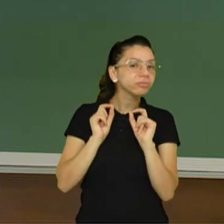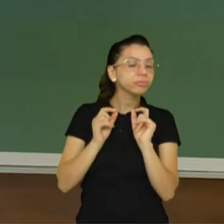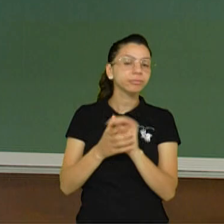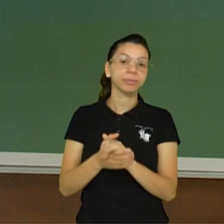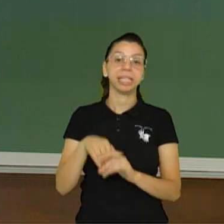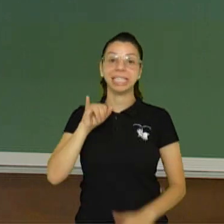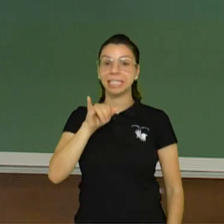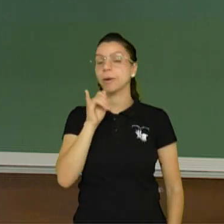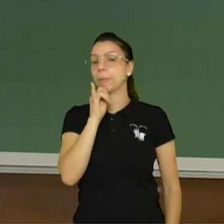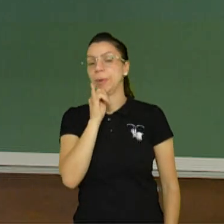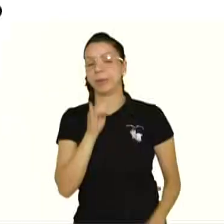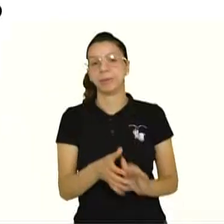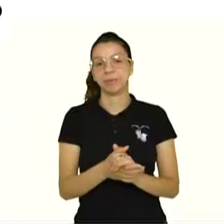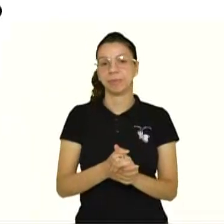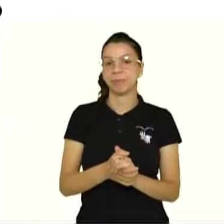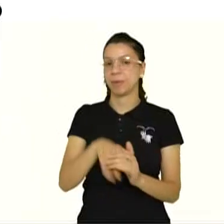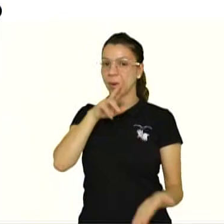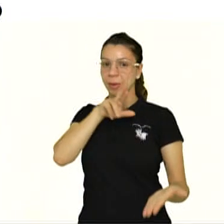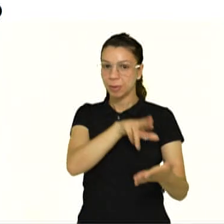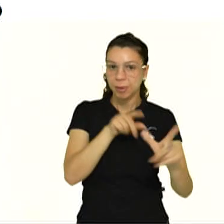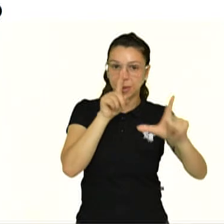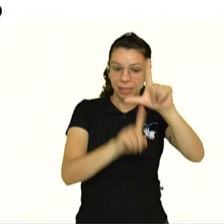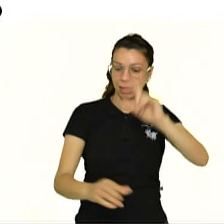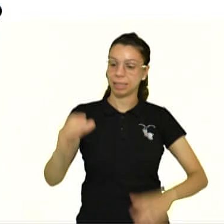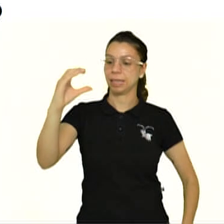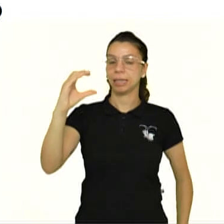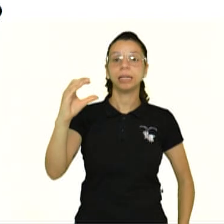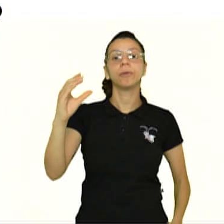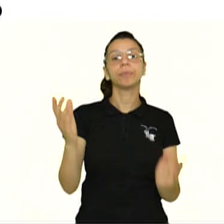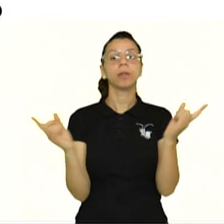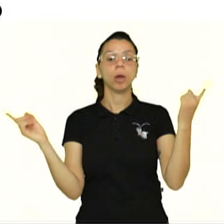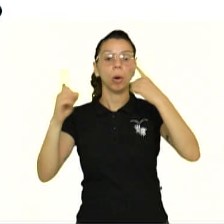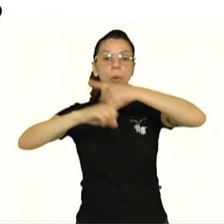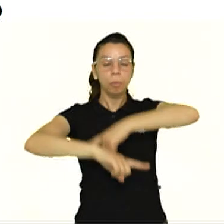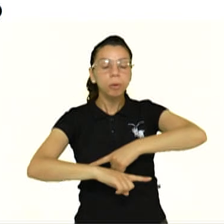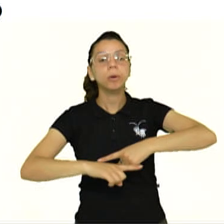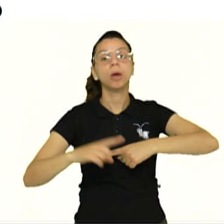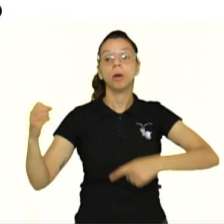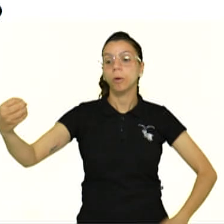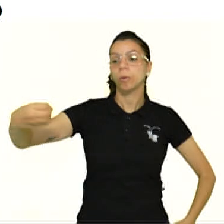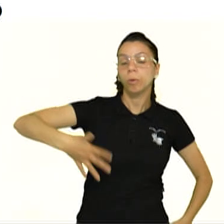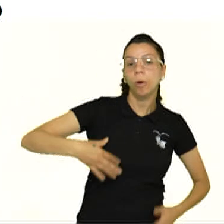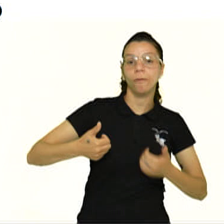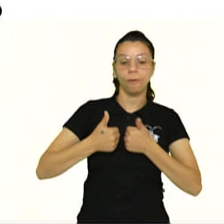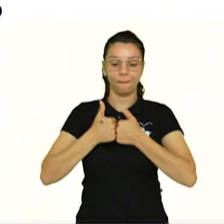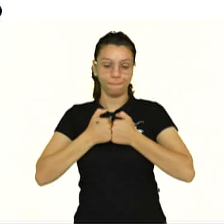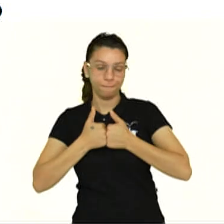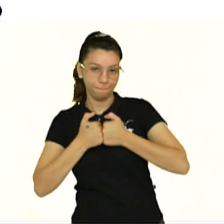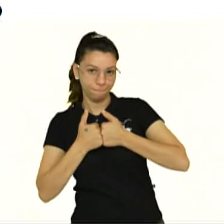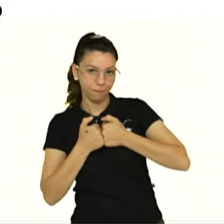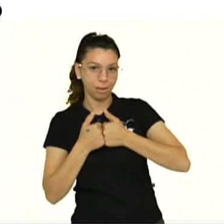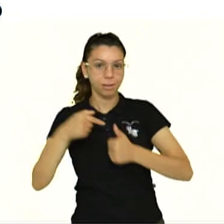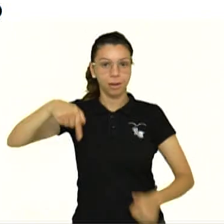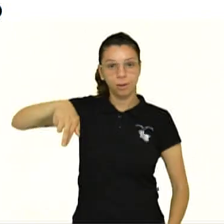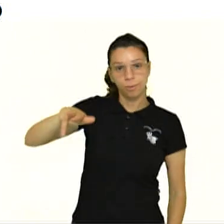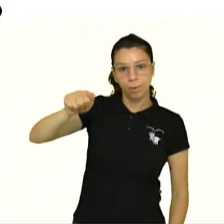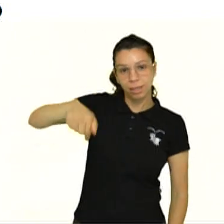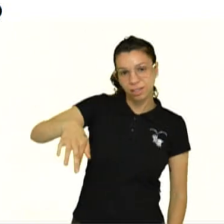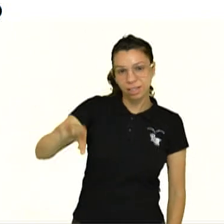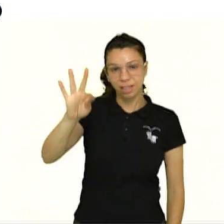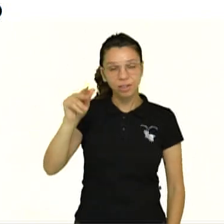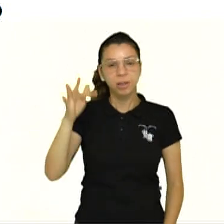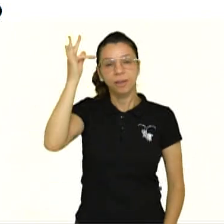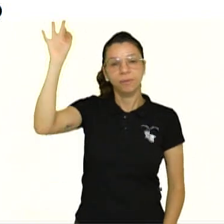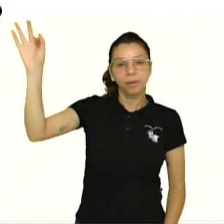Se você marcou a alternativa C, oposição da nova física quantitativa aos pressupostos da filosofia escolástica,